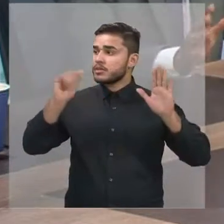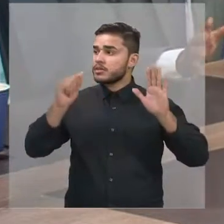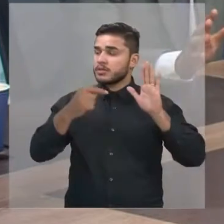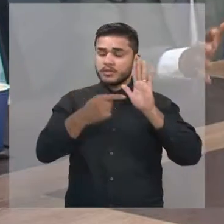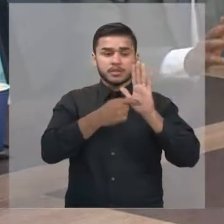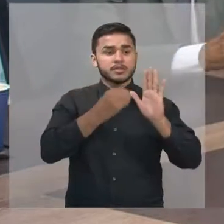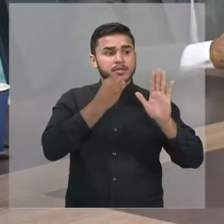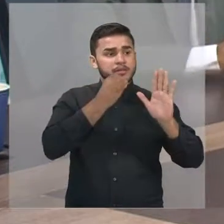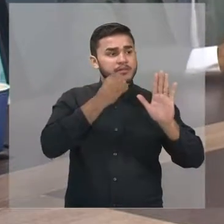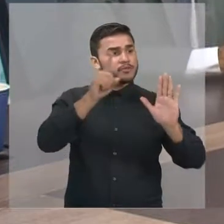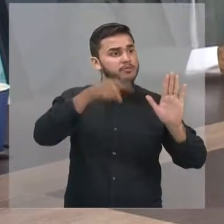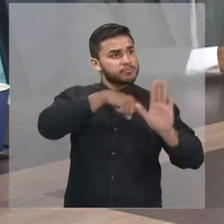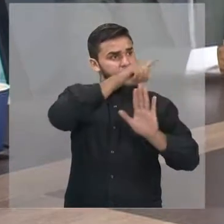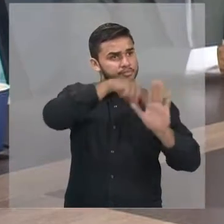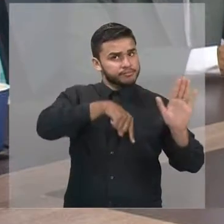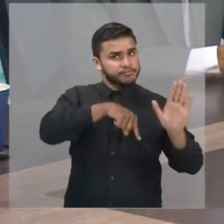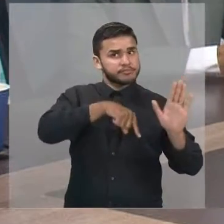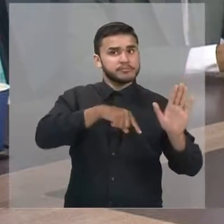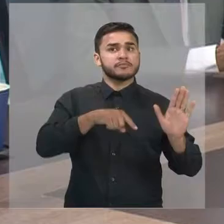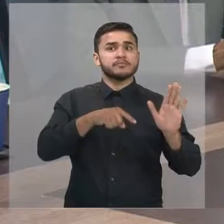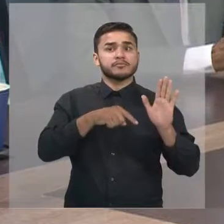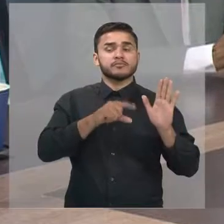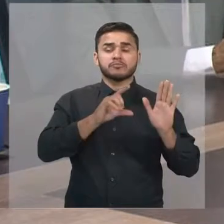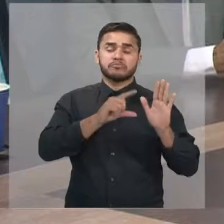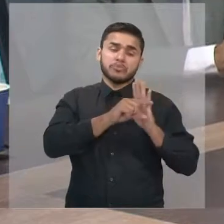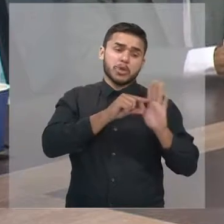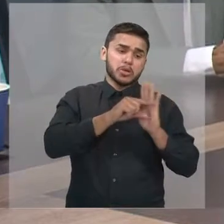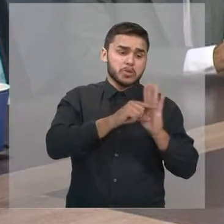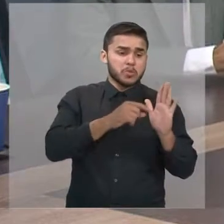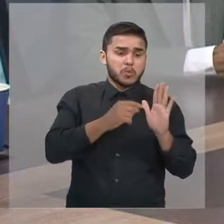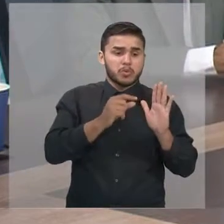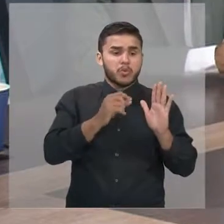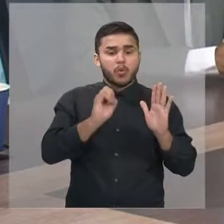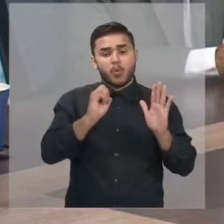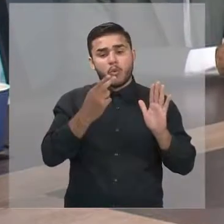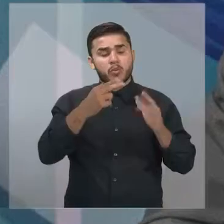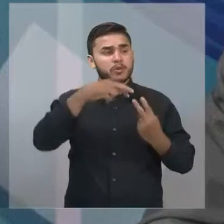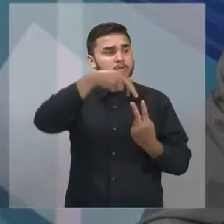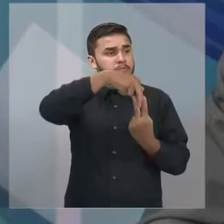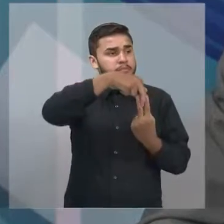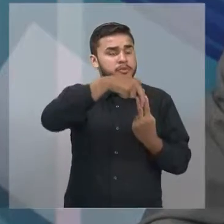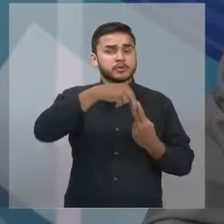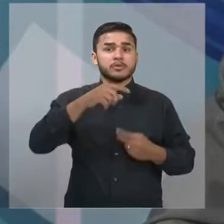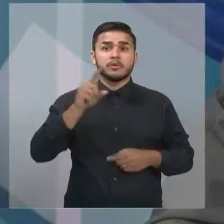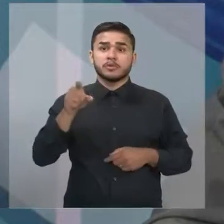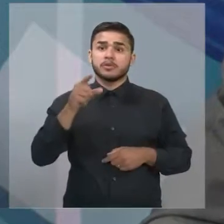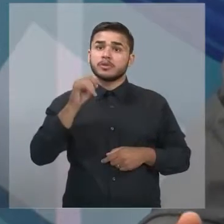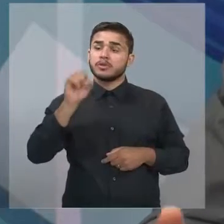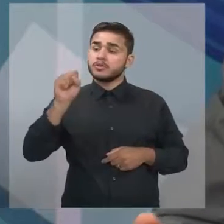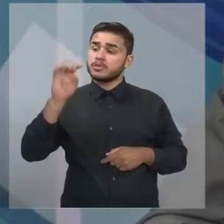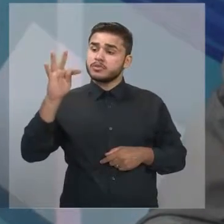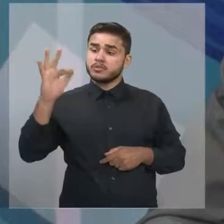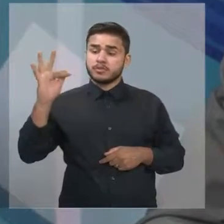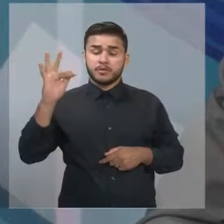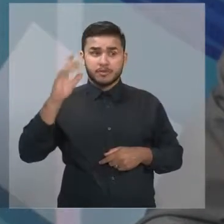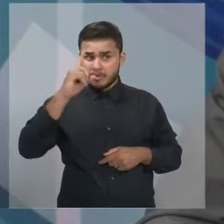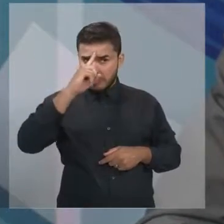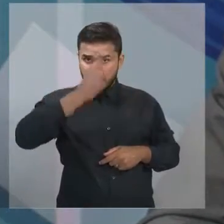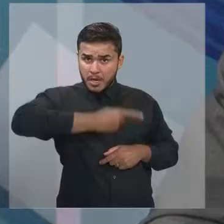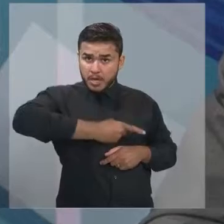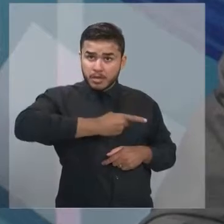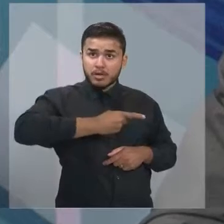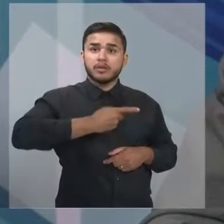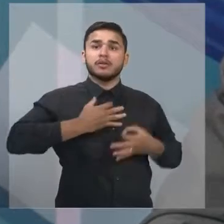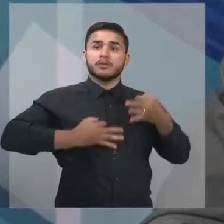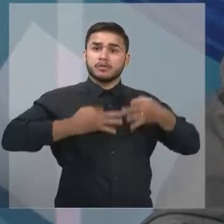Criança e do Adolescente. E não estou aqui entrando no mérito da decisão do Supremo, eu só acho que se o Supremo agiu certo,